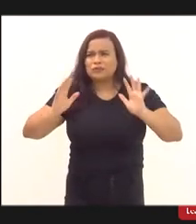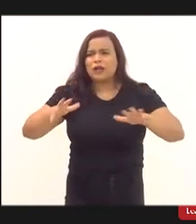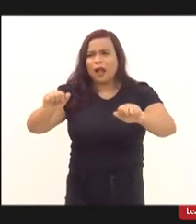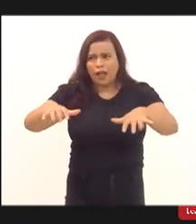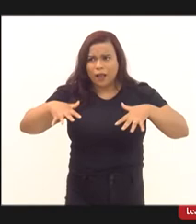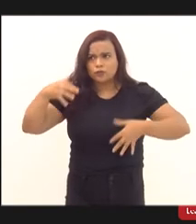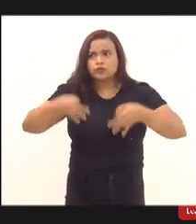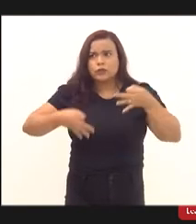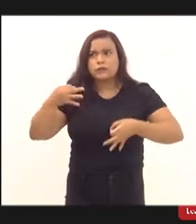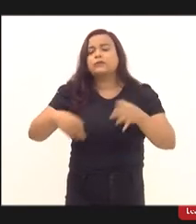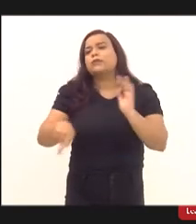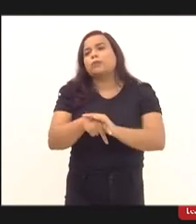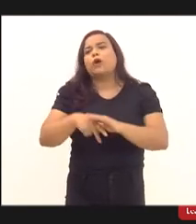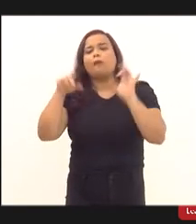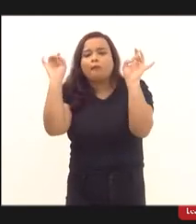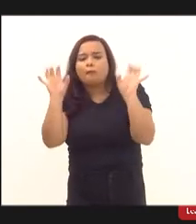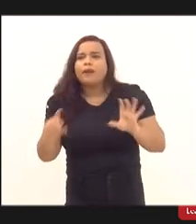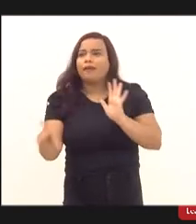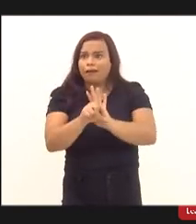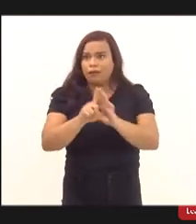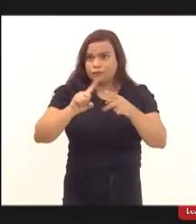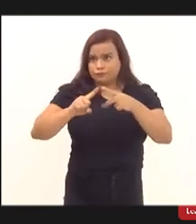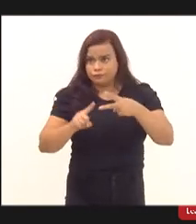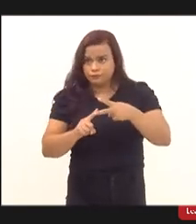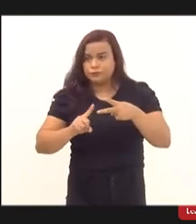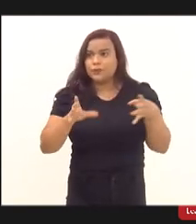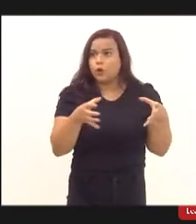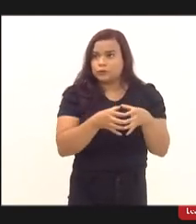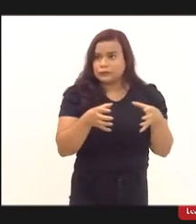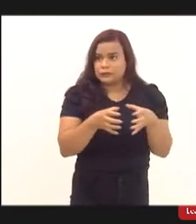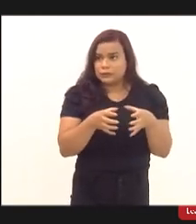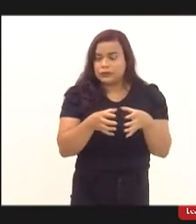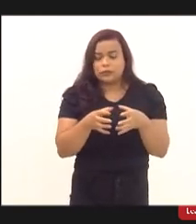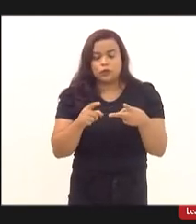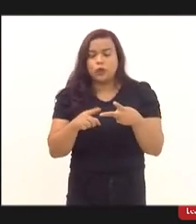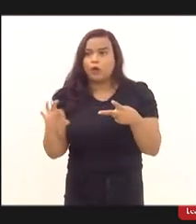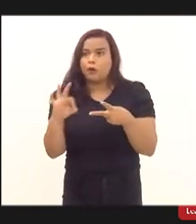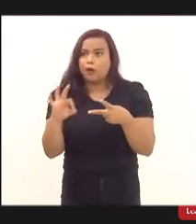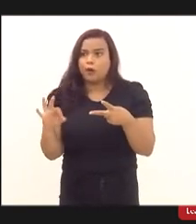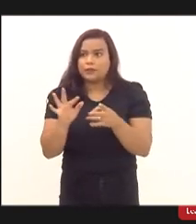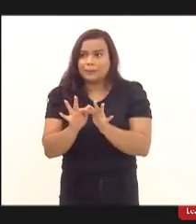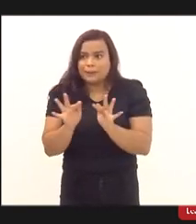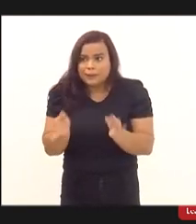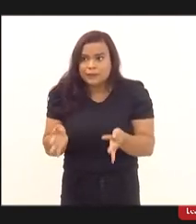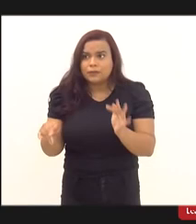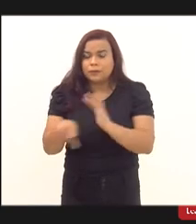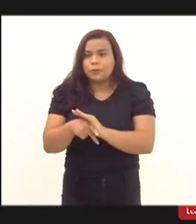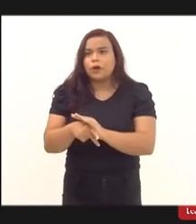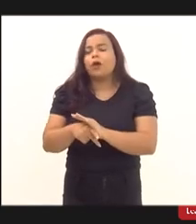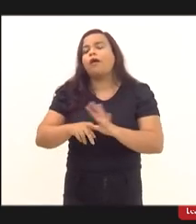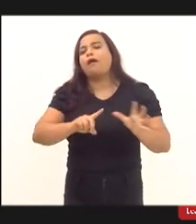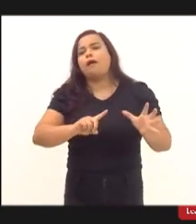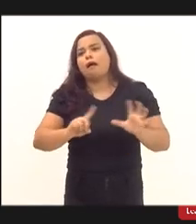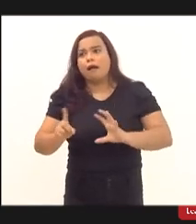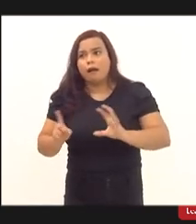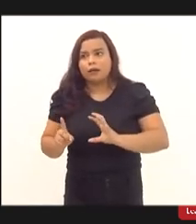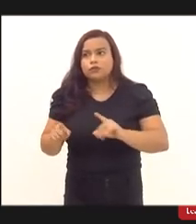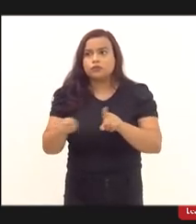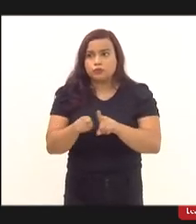conselho ir para a cota mínima para as rádios e TVs comunitárias